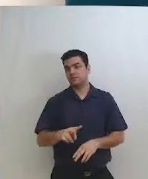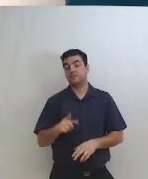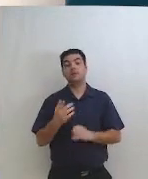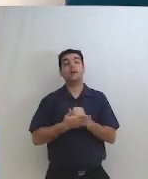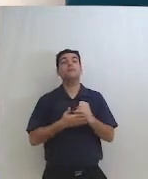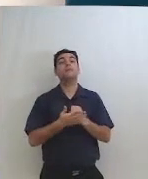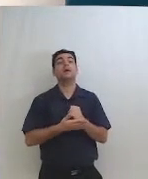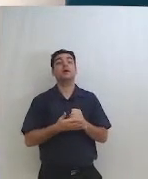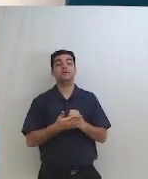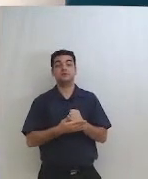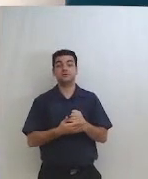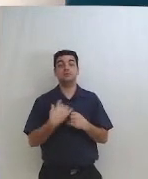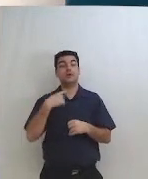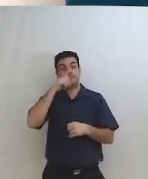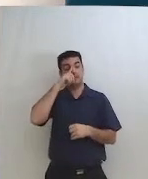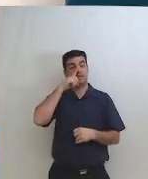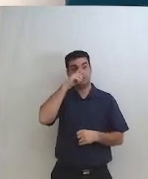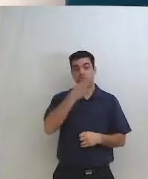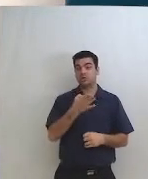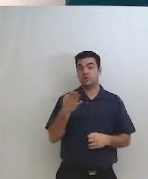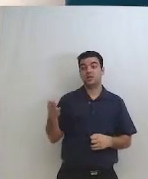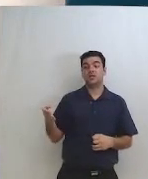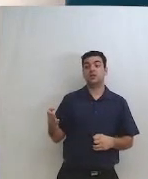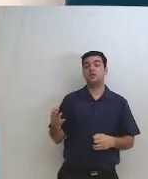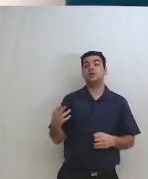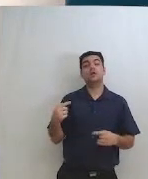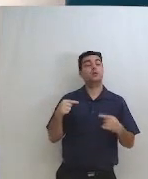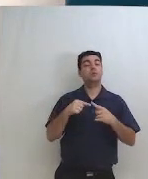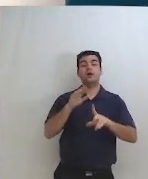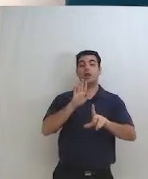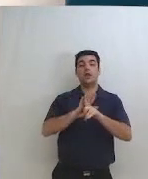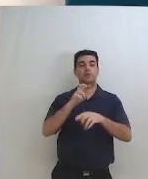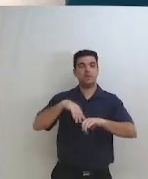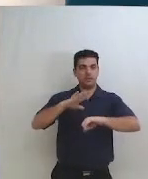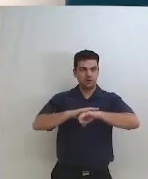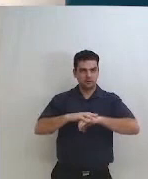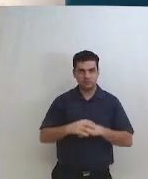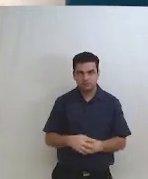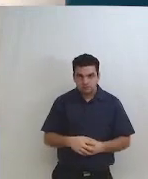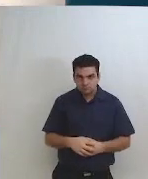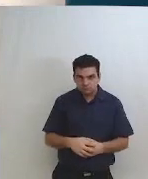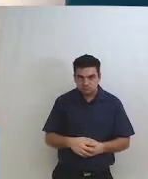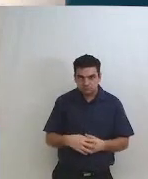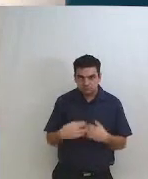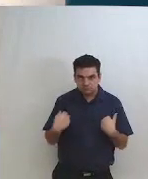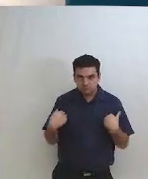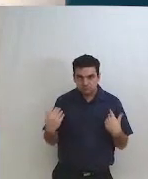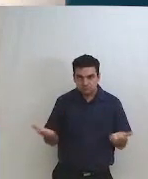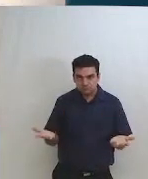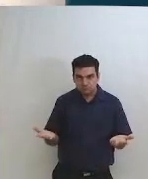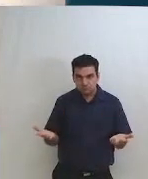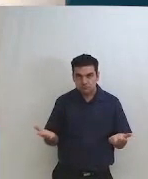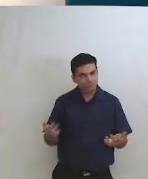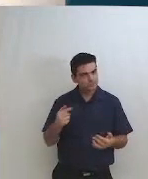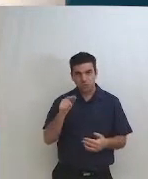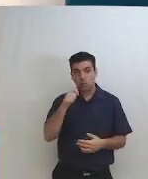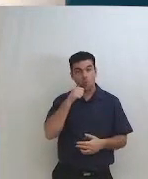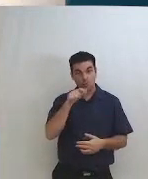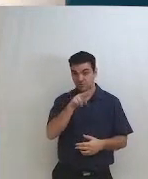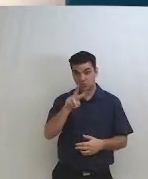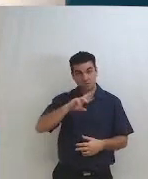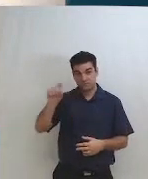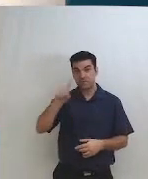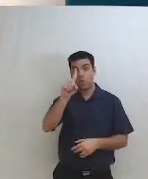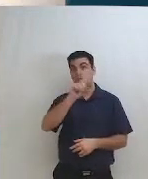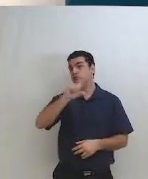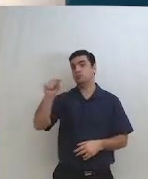pública e no perigo de não aplicação na lei penal. Ora, o paciente Aderbal compareceu em sede policial, foi interrogado, é